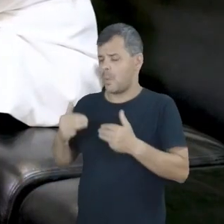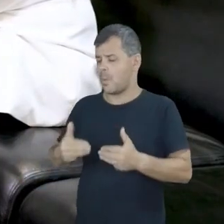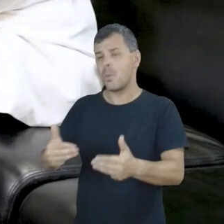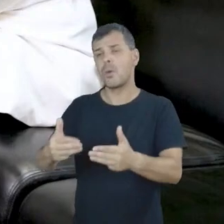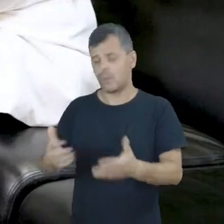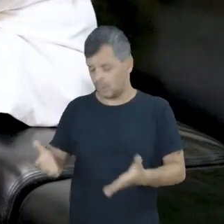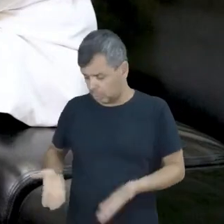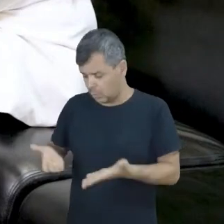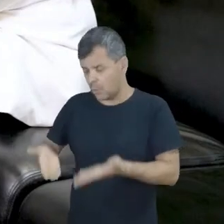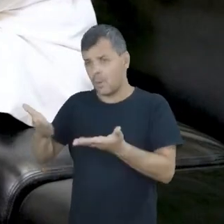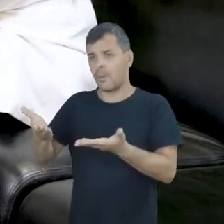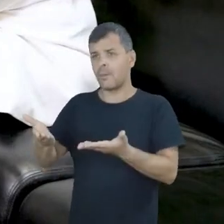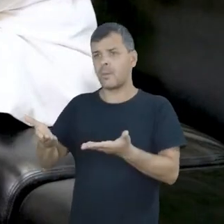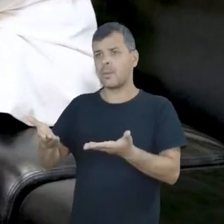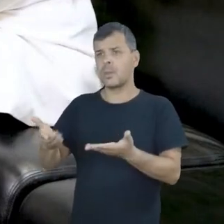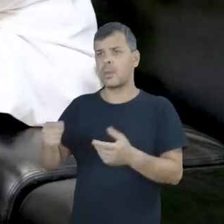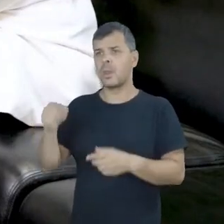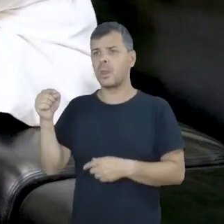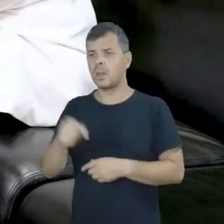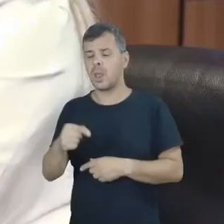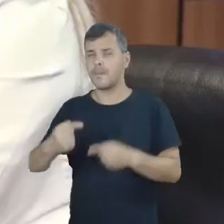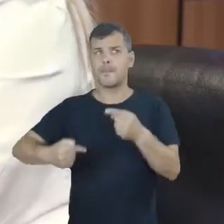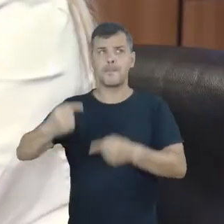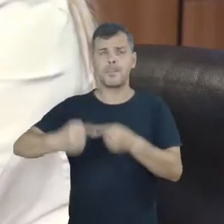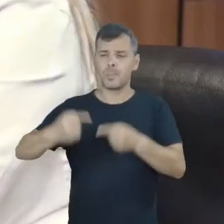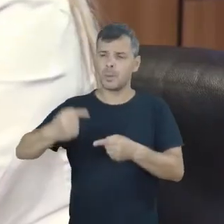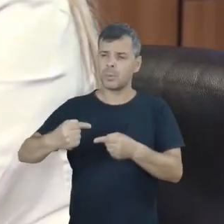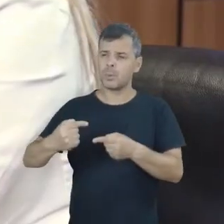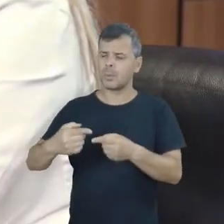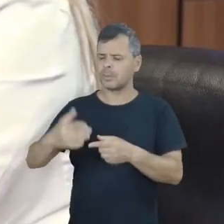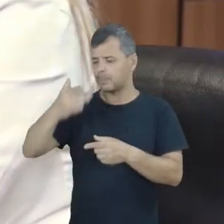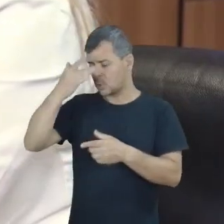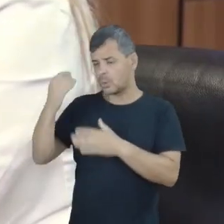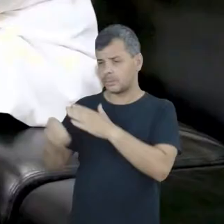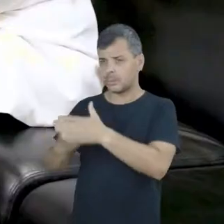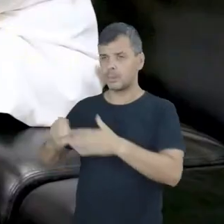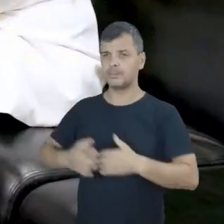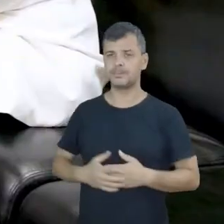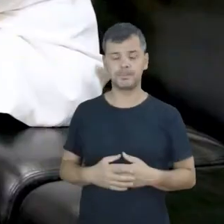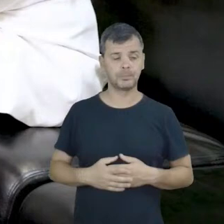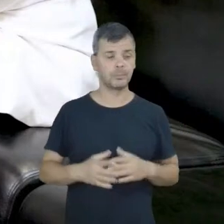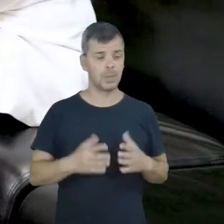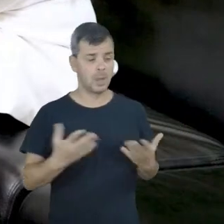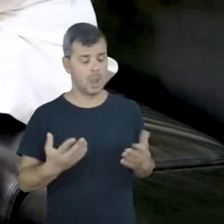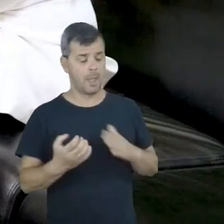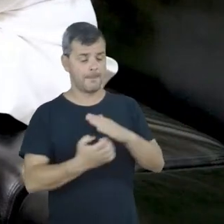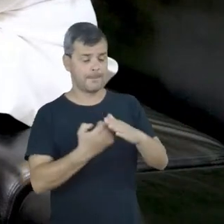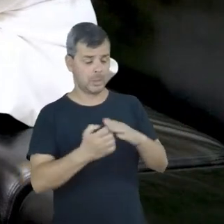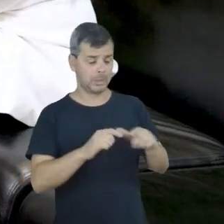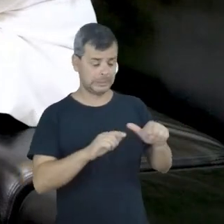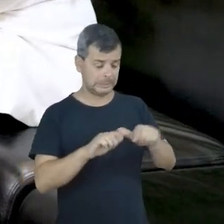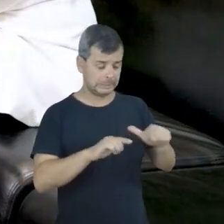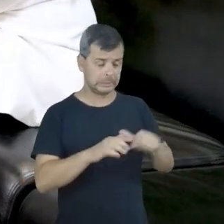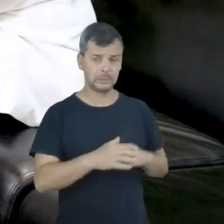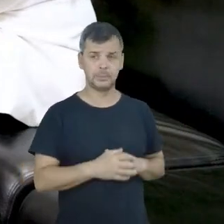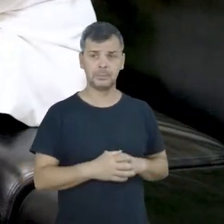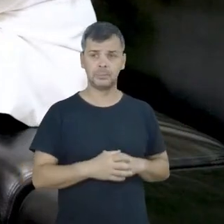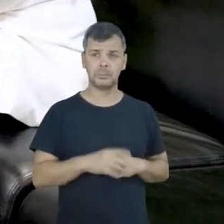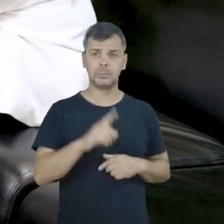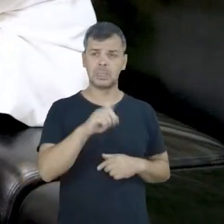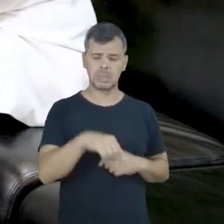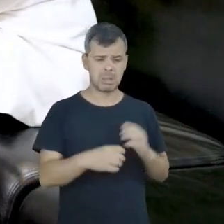tem incentivado essa questão, políticas para o microempreendedor? A microempresa seja